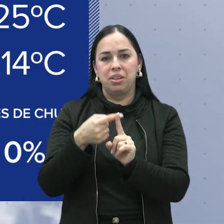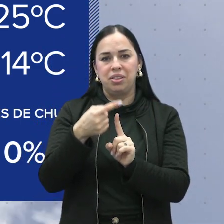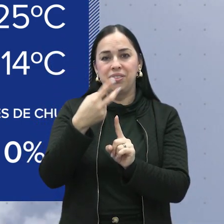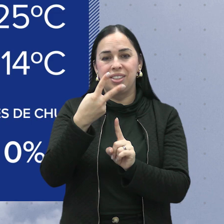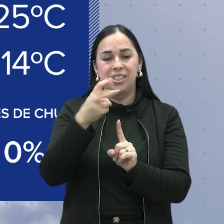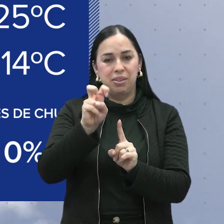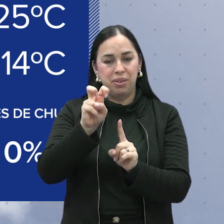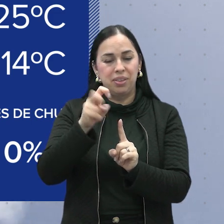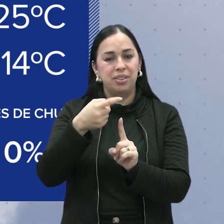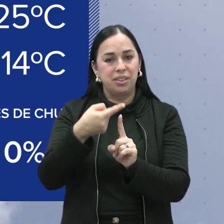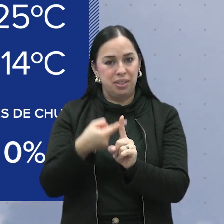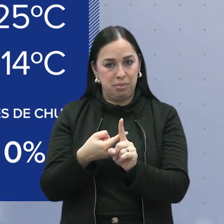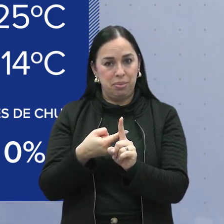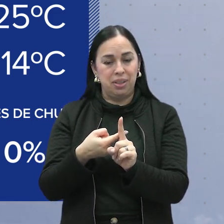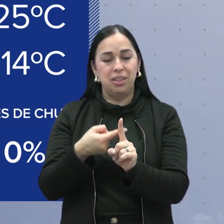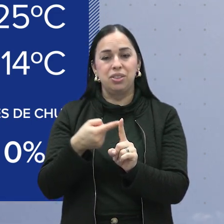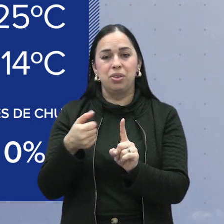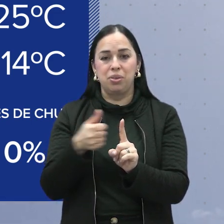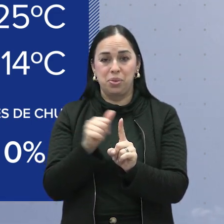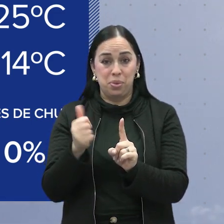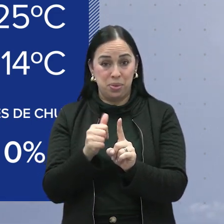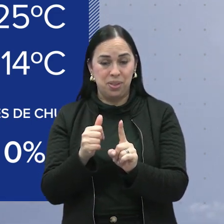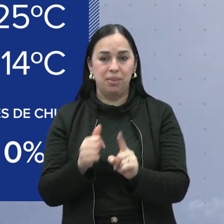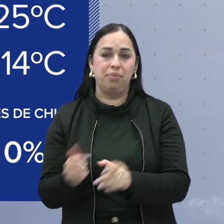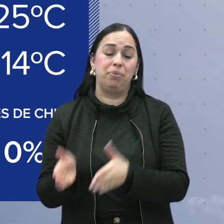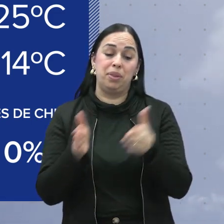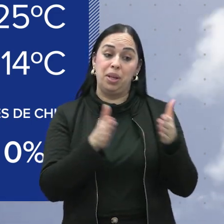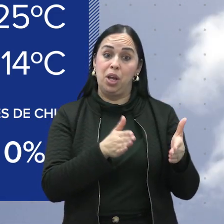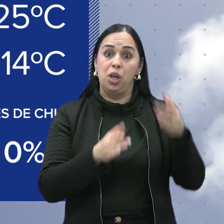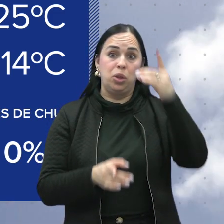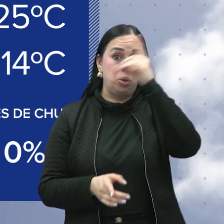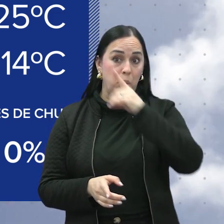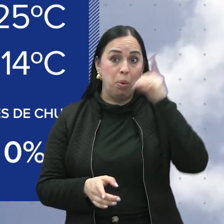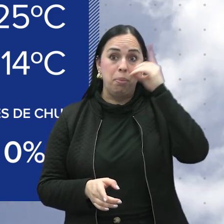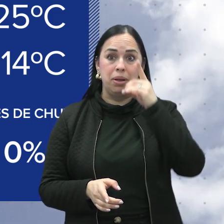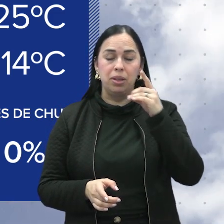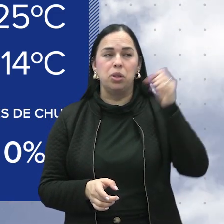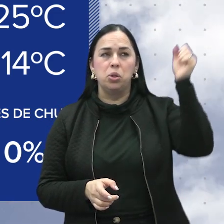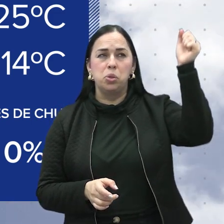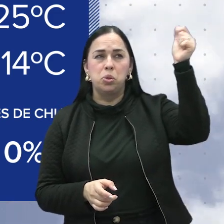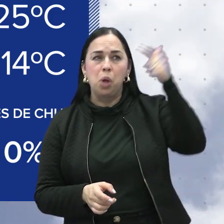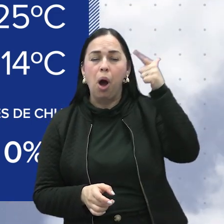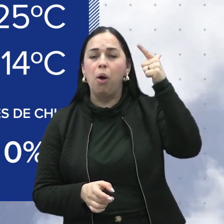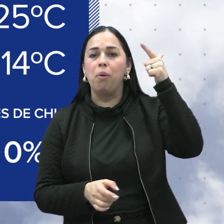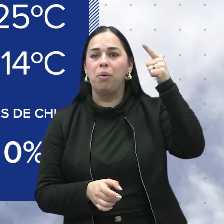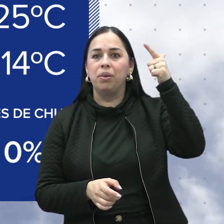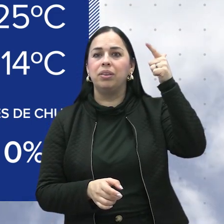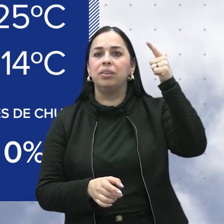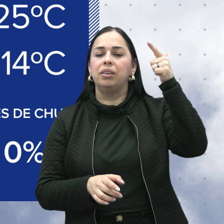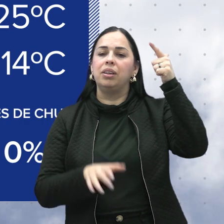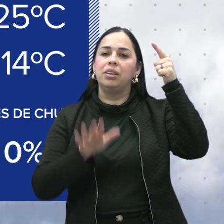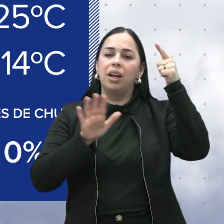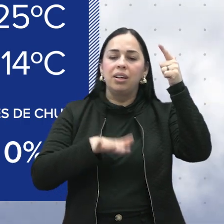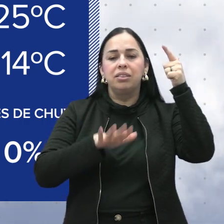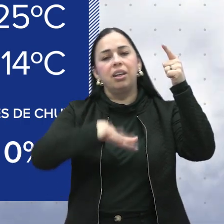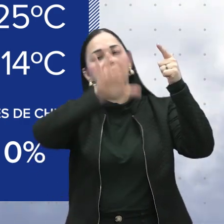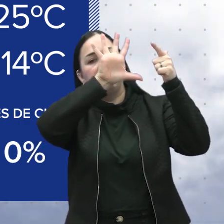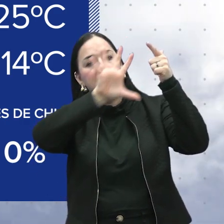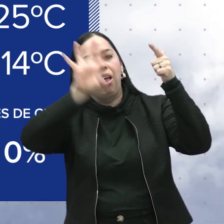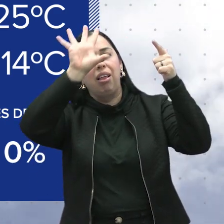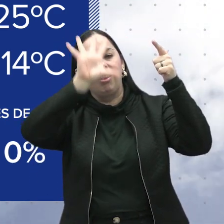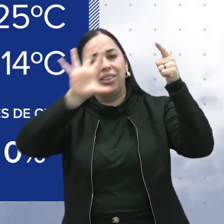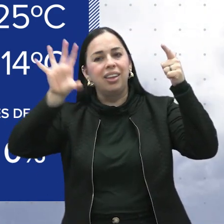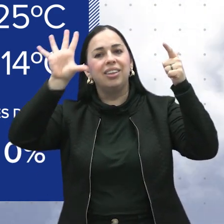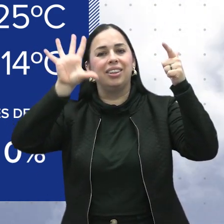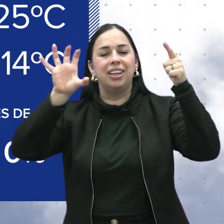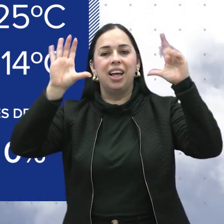máxima prevista é de 25 graus, com mínima de 11. Já no domingo, o dia será de sol durante o dia, com períodos de céu nublado à